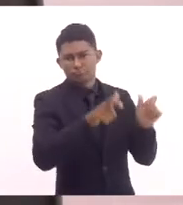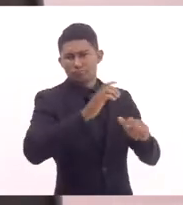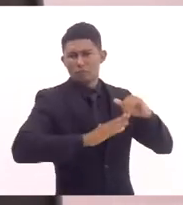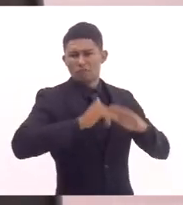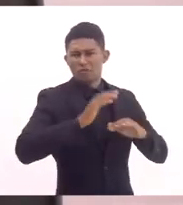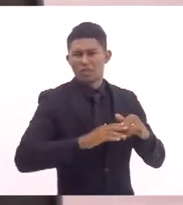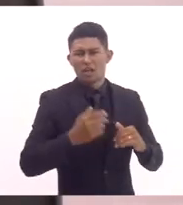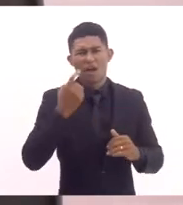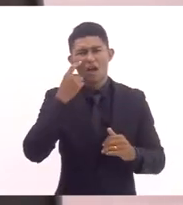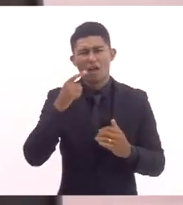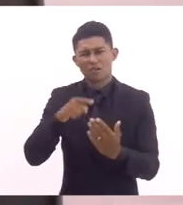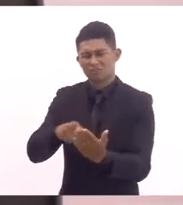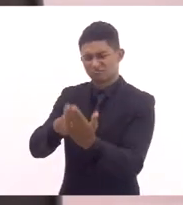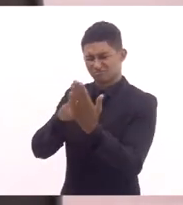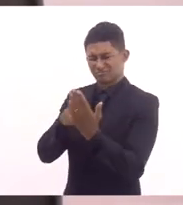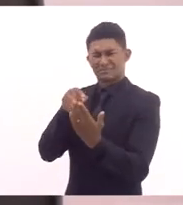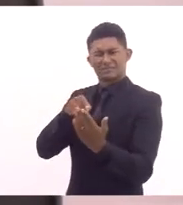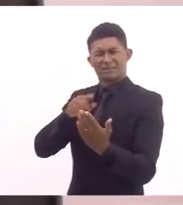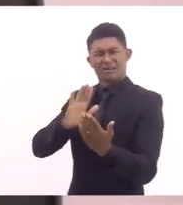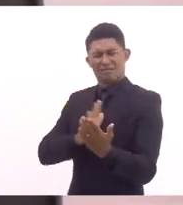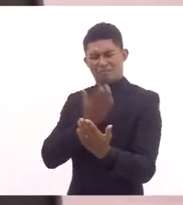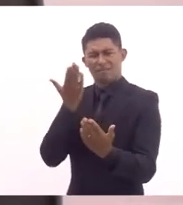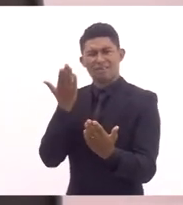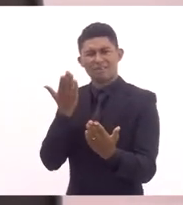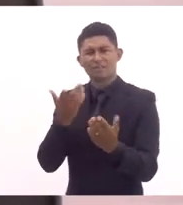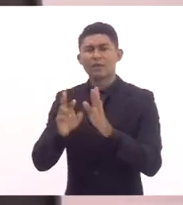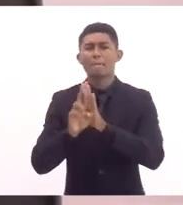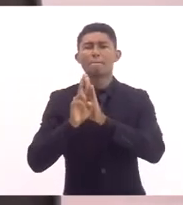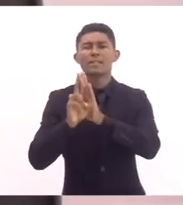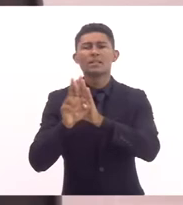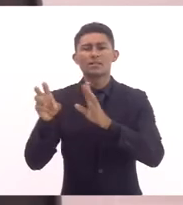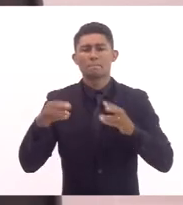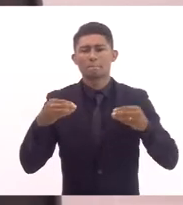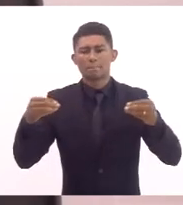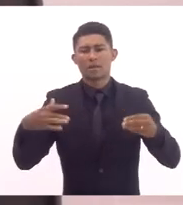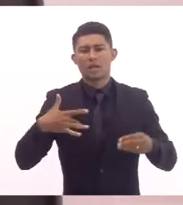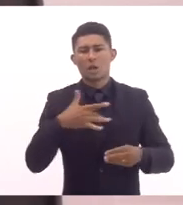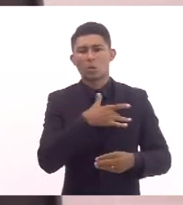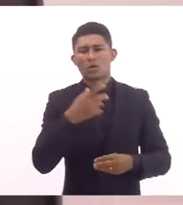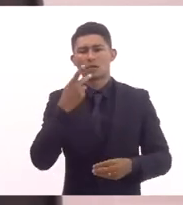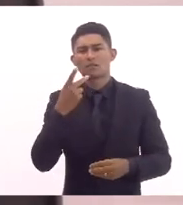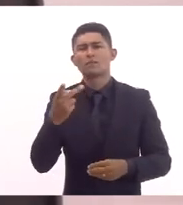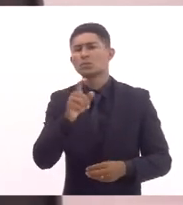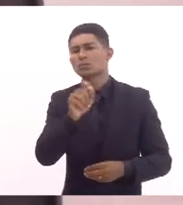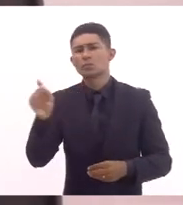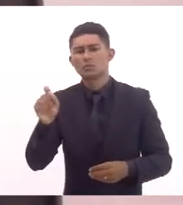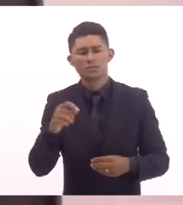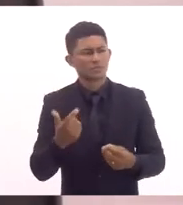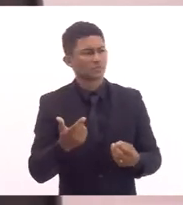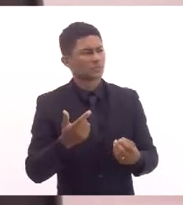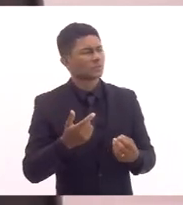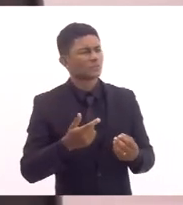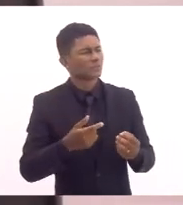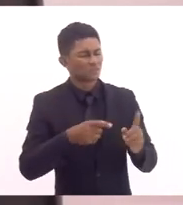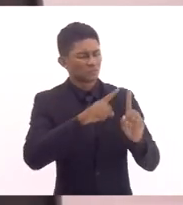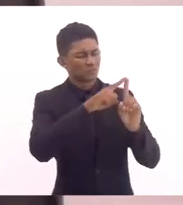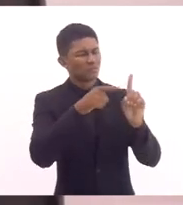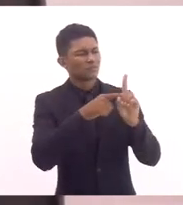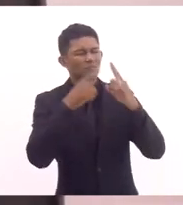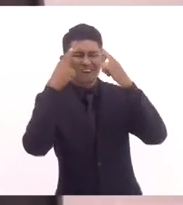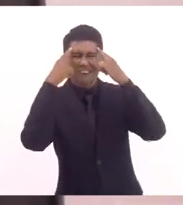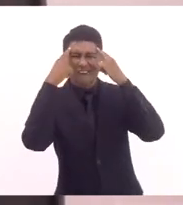do representante do Ministério da Saúde sendo que não havia que o termo violência obstétrica